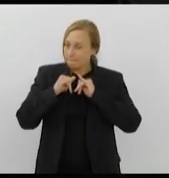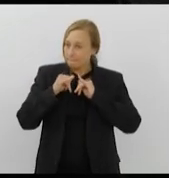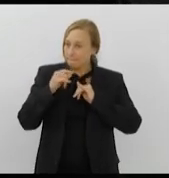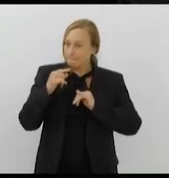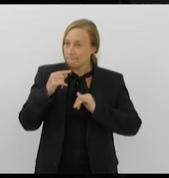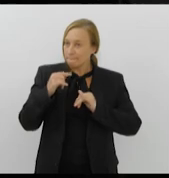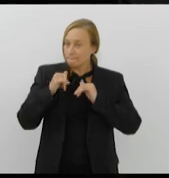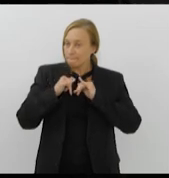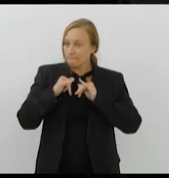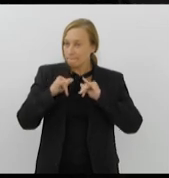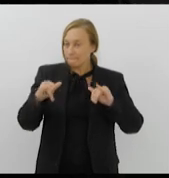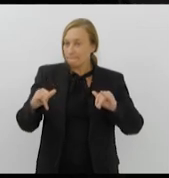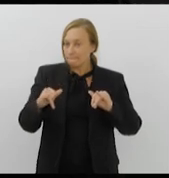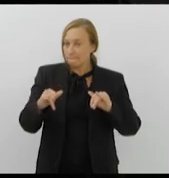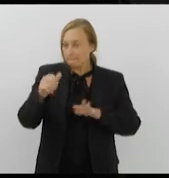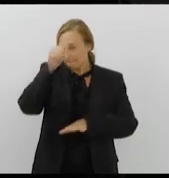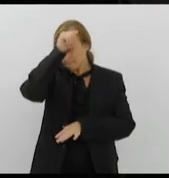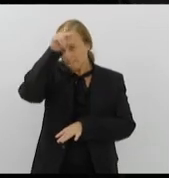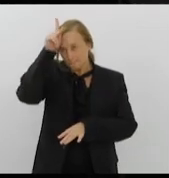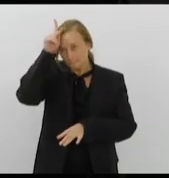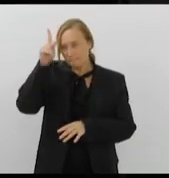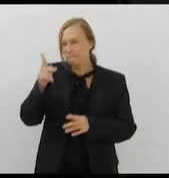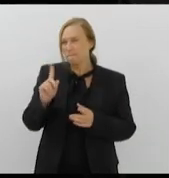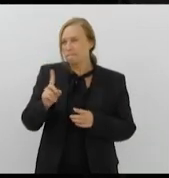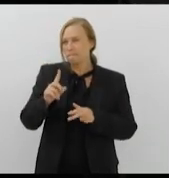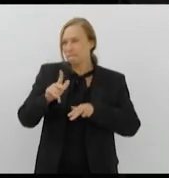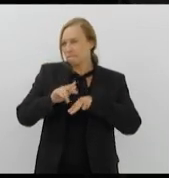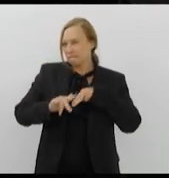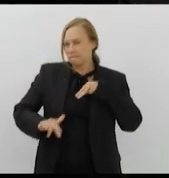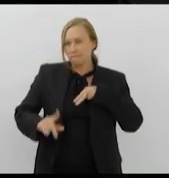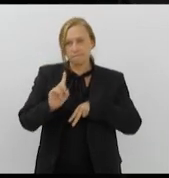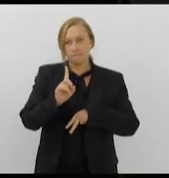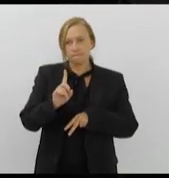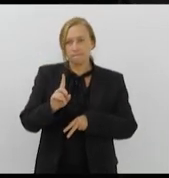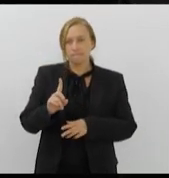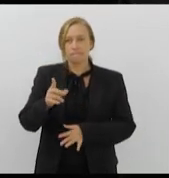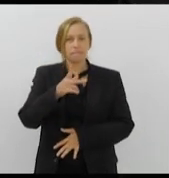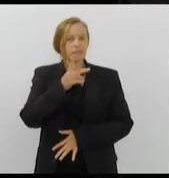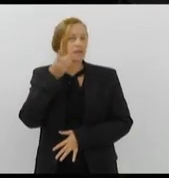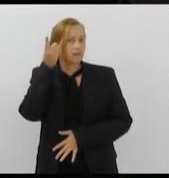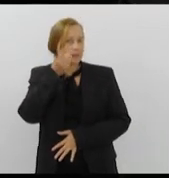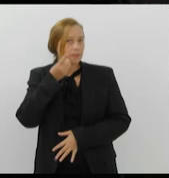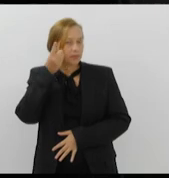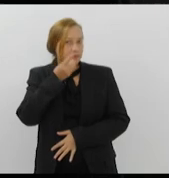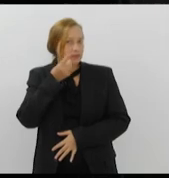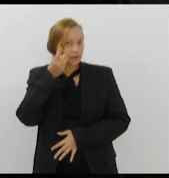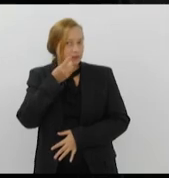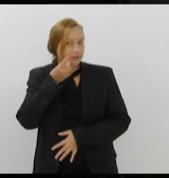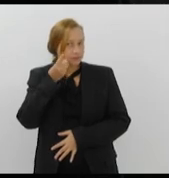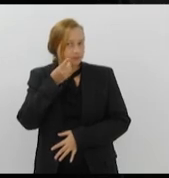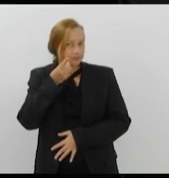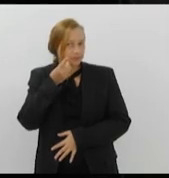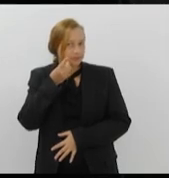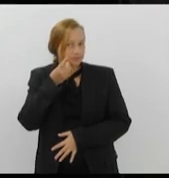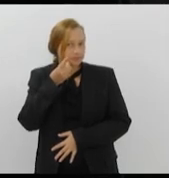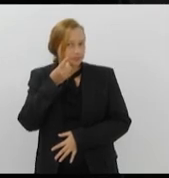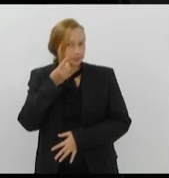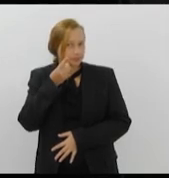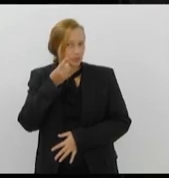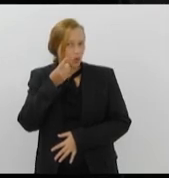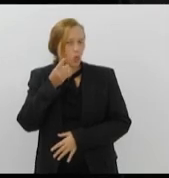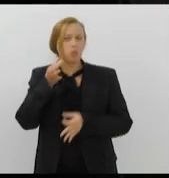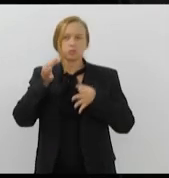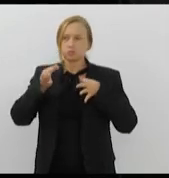trata-se de uma questão de gênero, pelo contrário. Vossa Excelência está aqui, uma deputada de caráter ilibado,